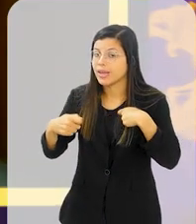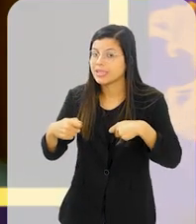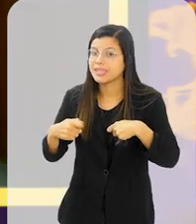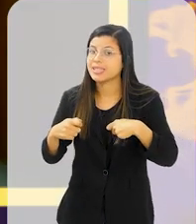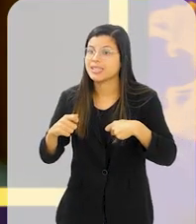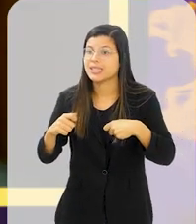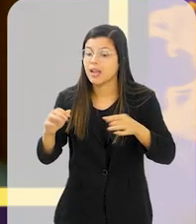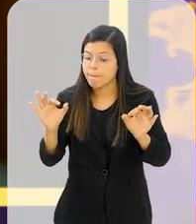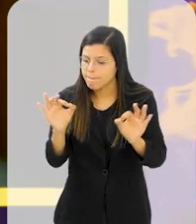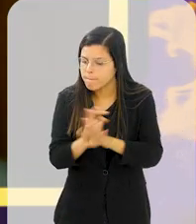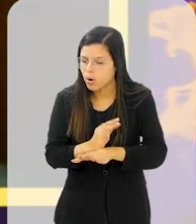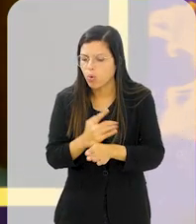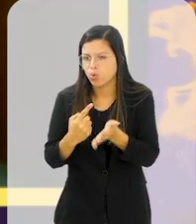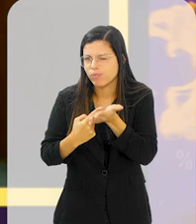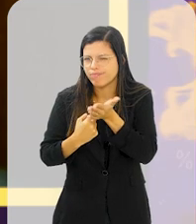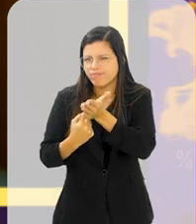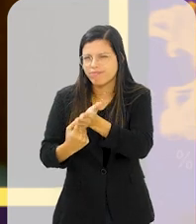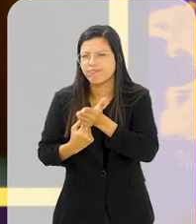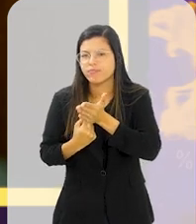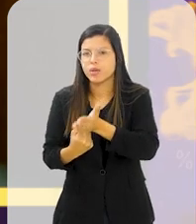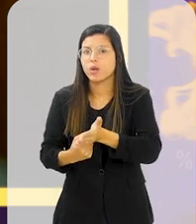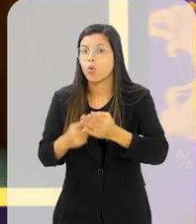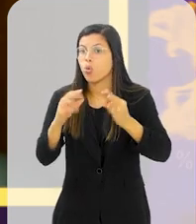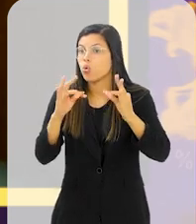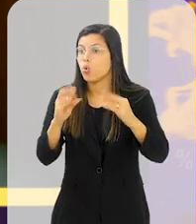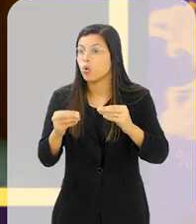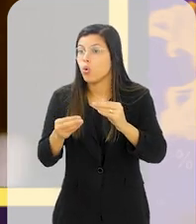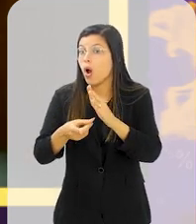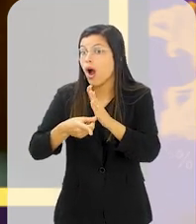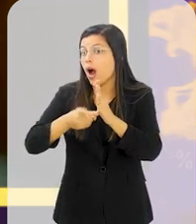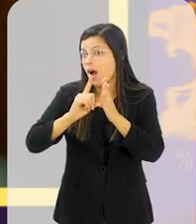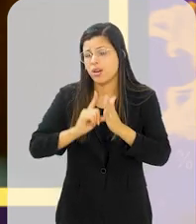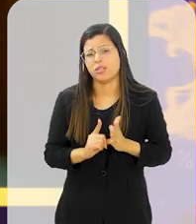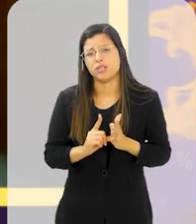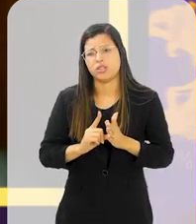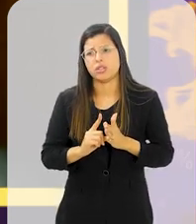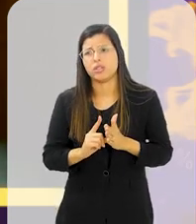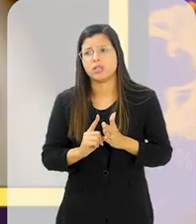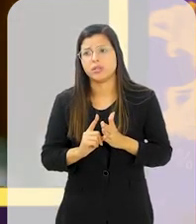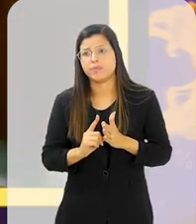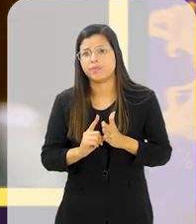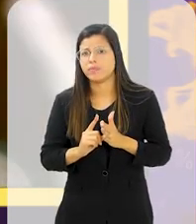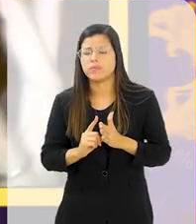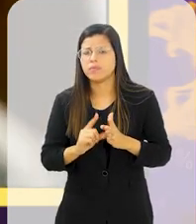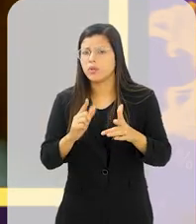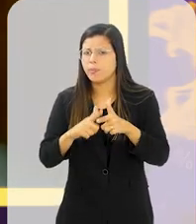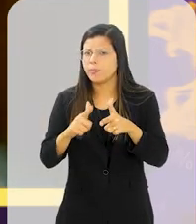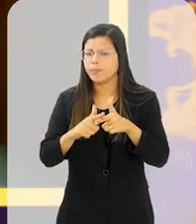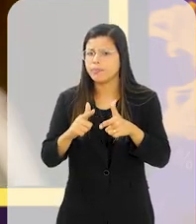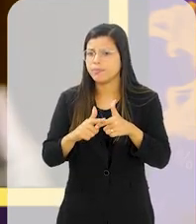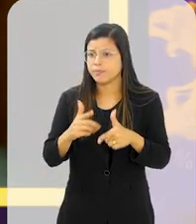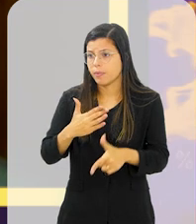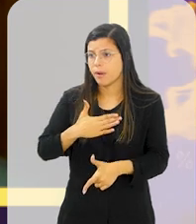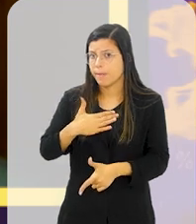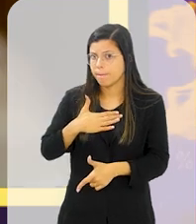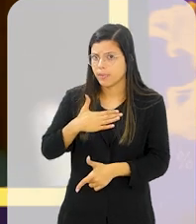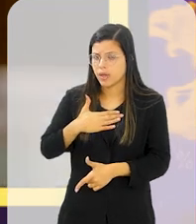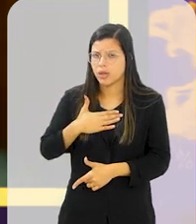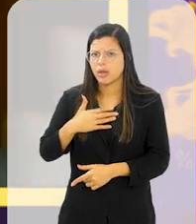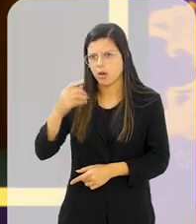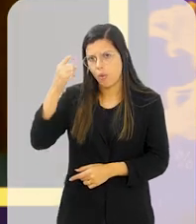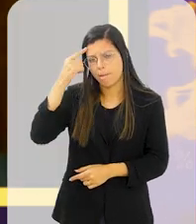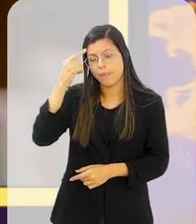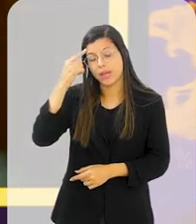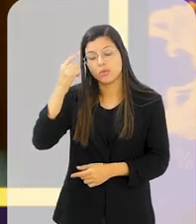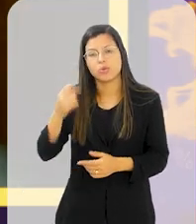desenhado e combinado e alinhado com todo mundo desde o vestiário. Eu também acho. O problema não está, para mim, bom, eu